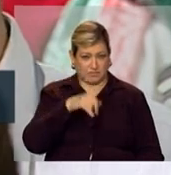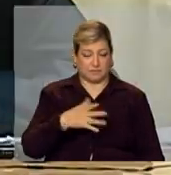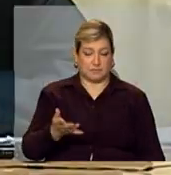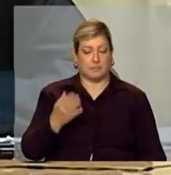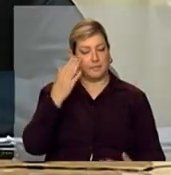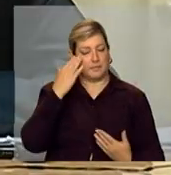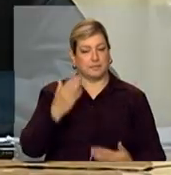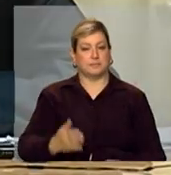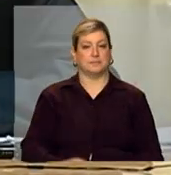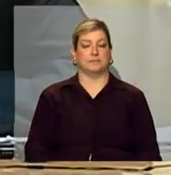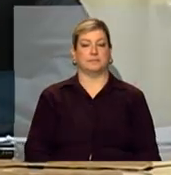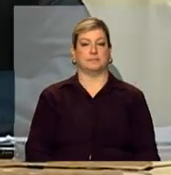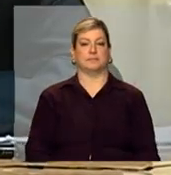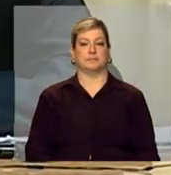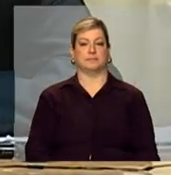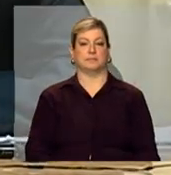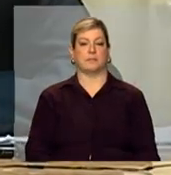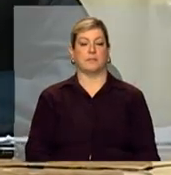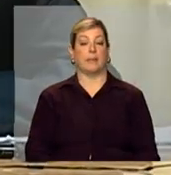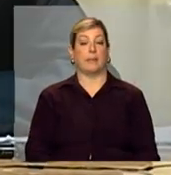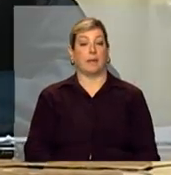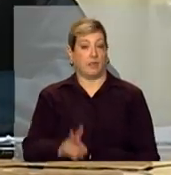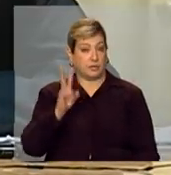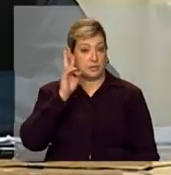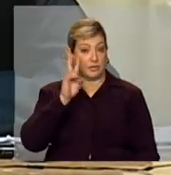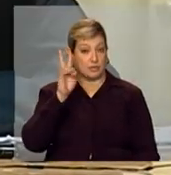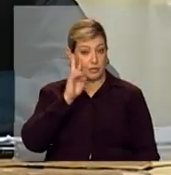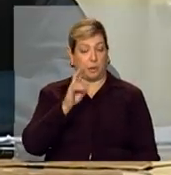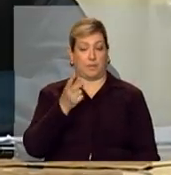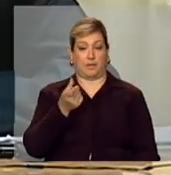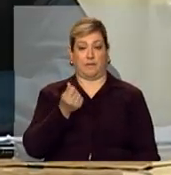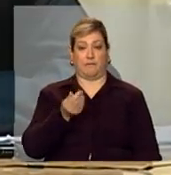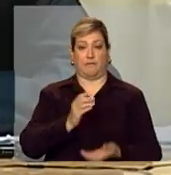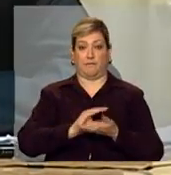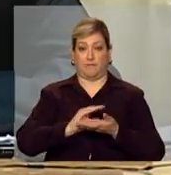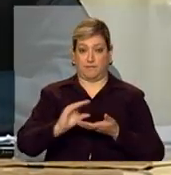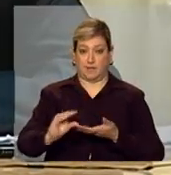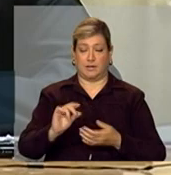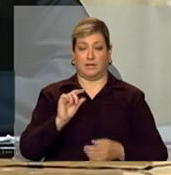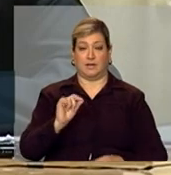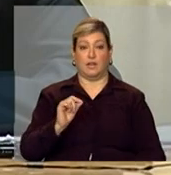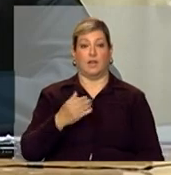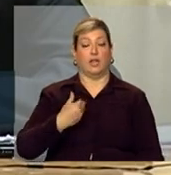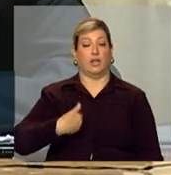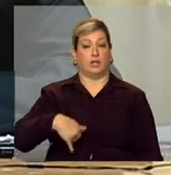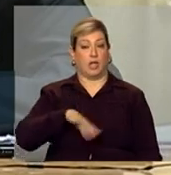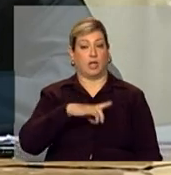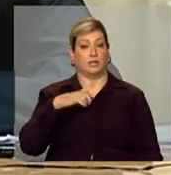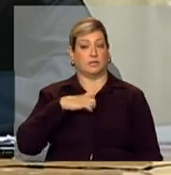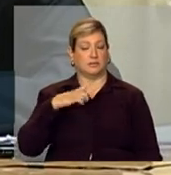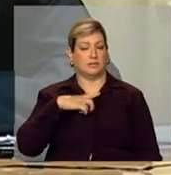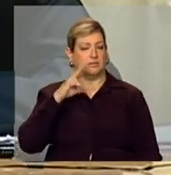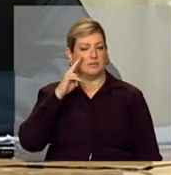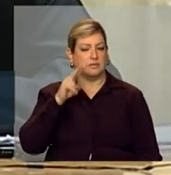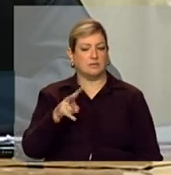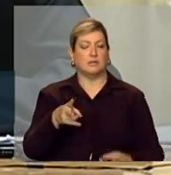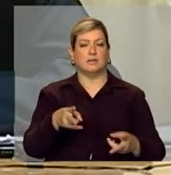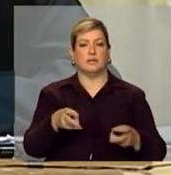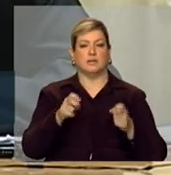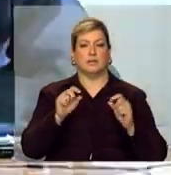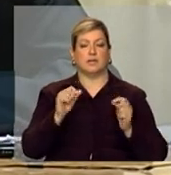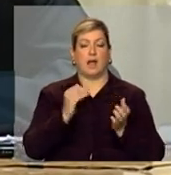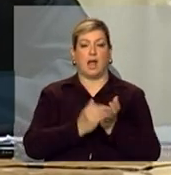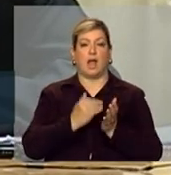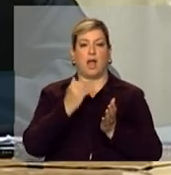obrigado olha em relação ao investimento eh nós estamos detectando um aumento do